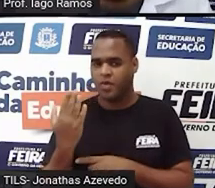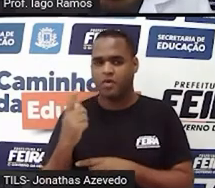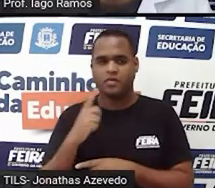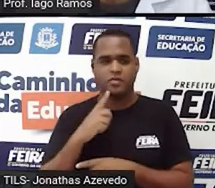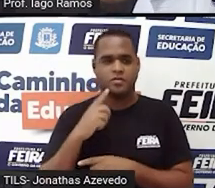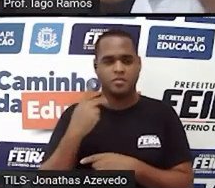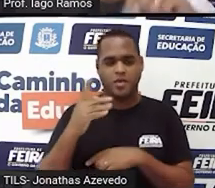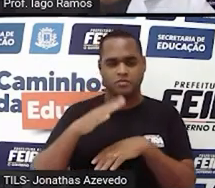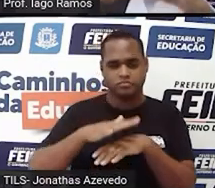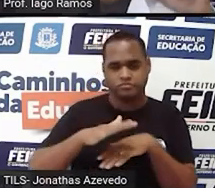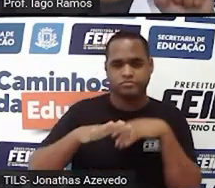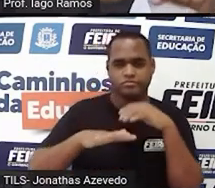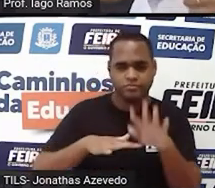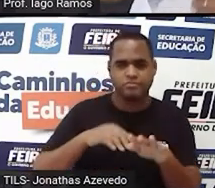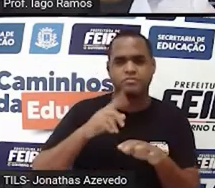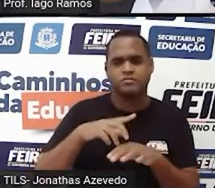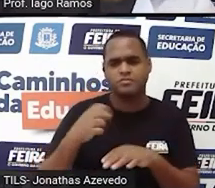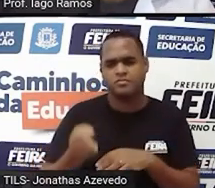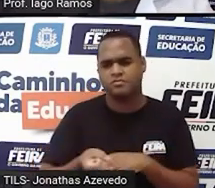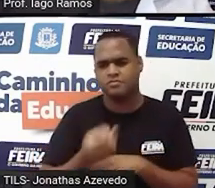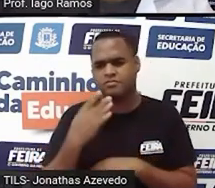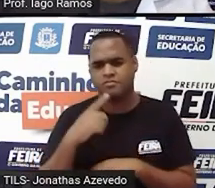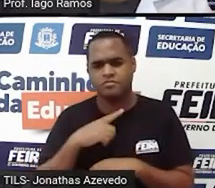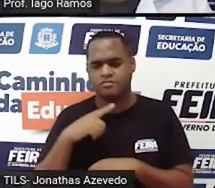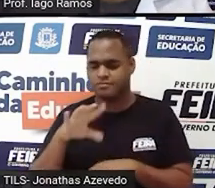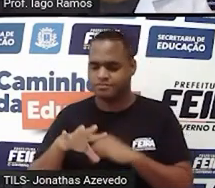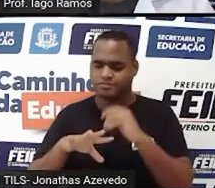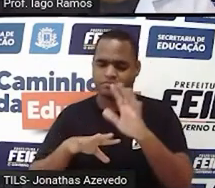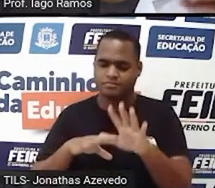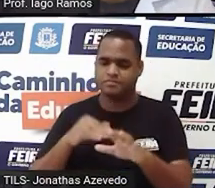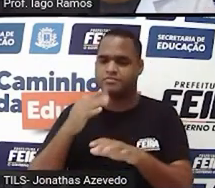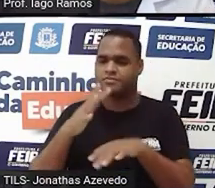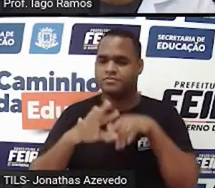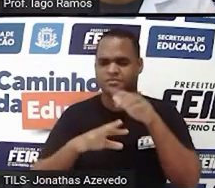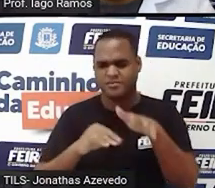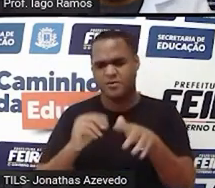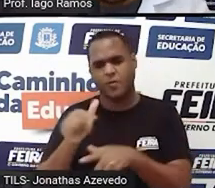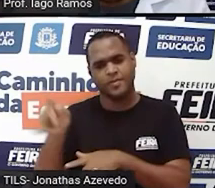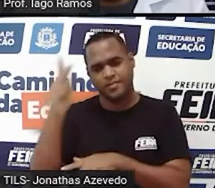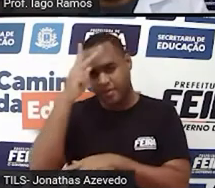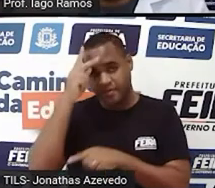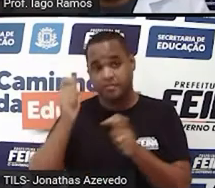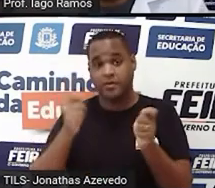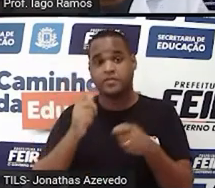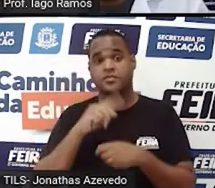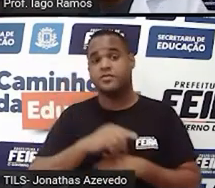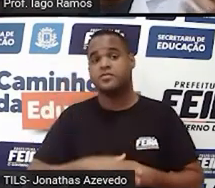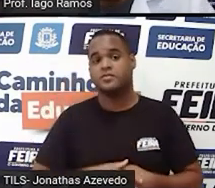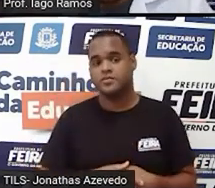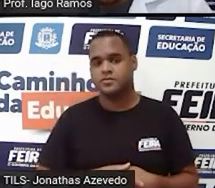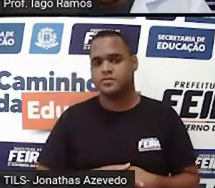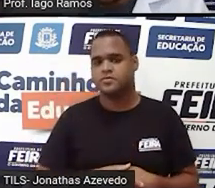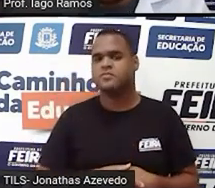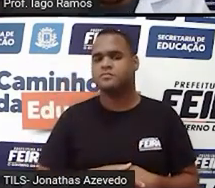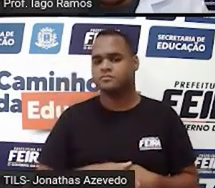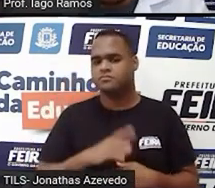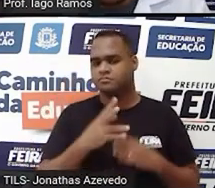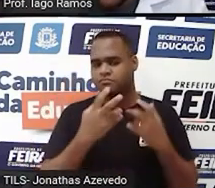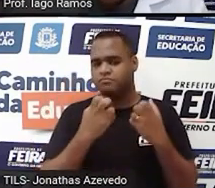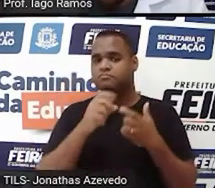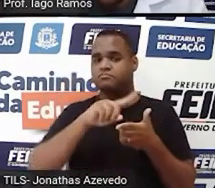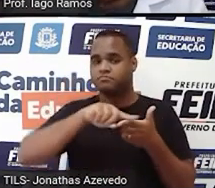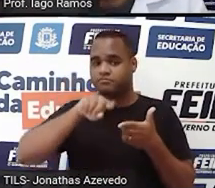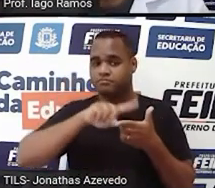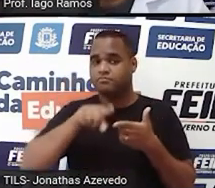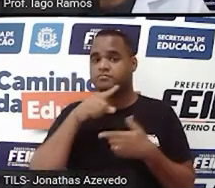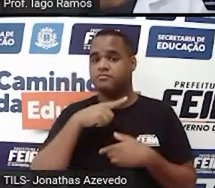mão quantos palmos deu a medida da largura da porta com as mãos de outra pessoa você percebe que isso dá um